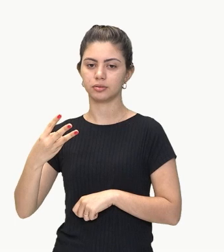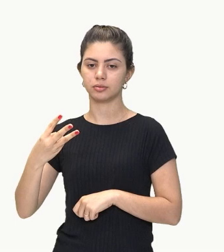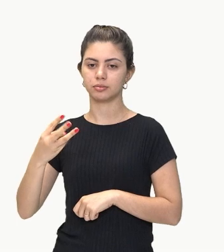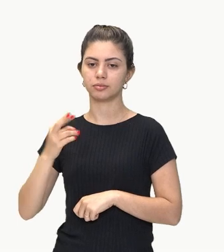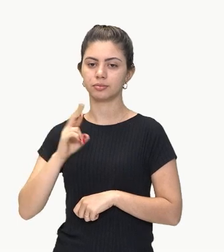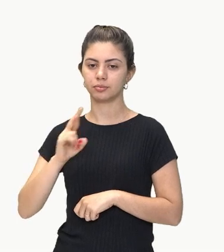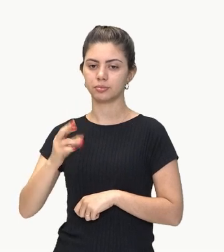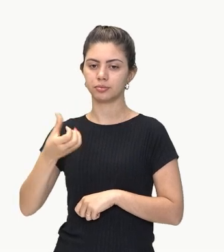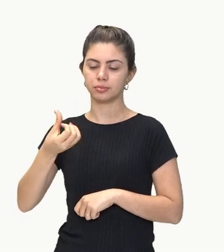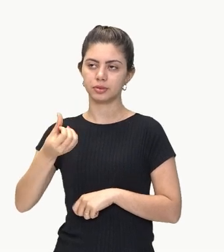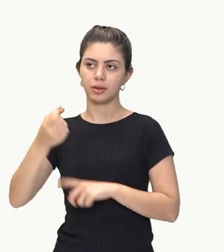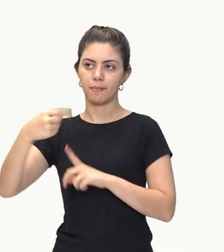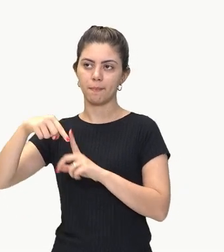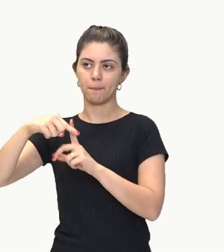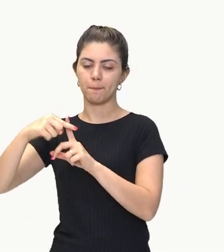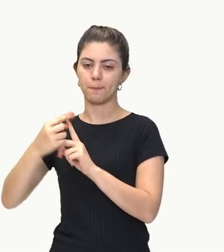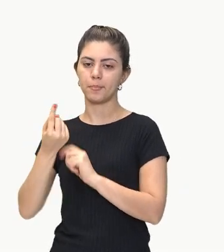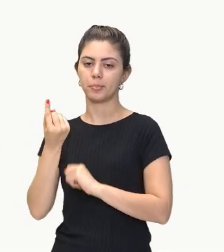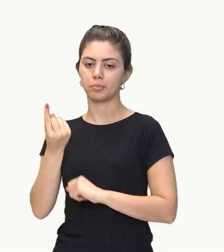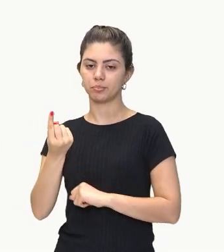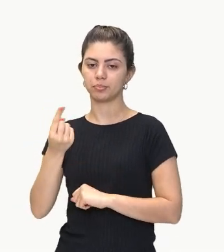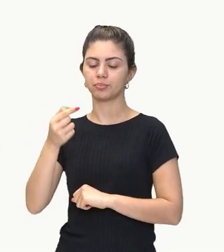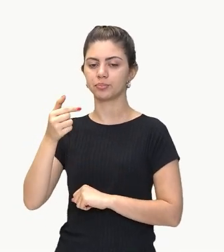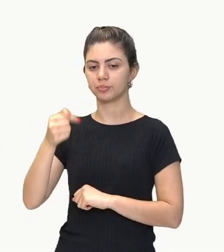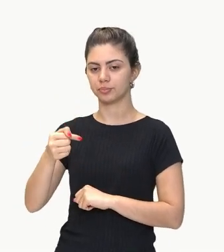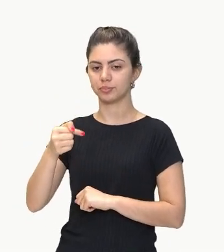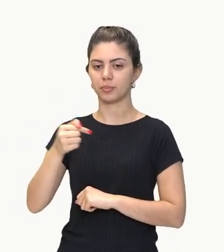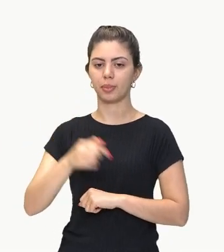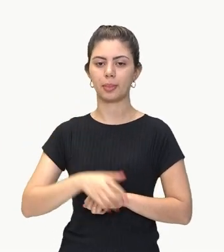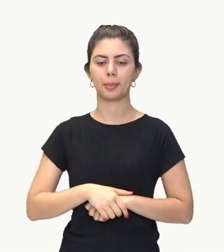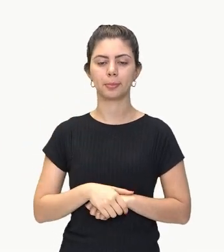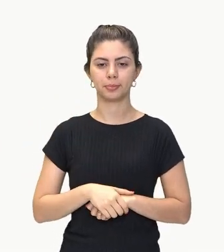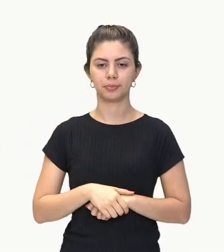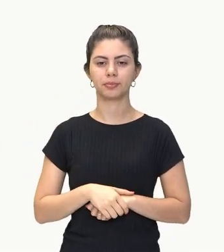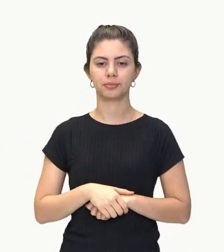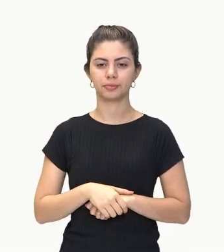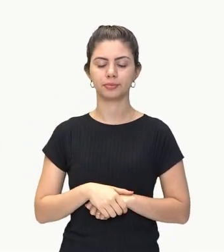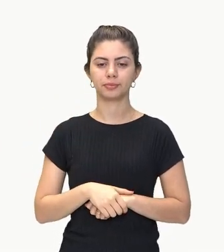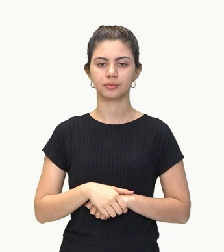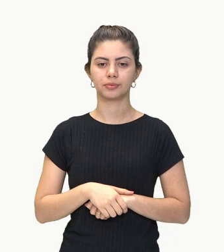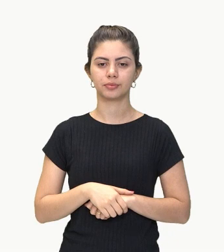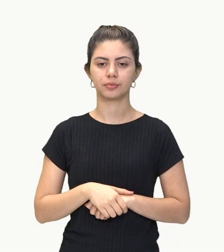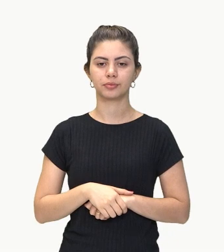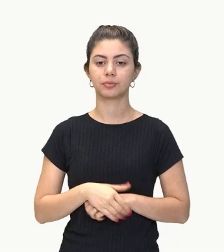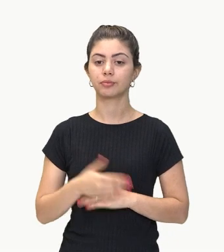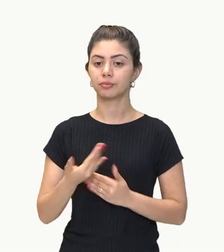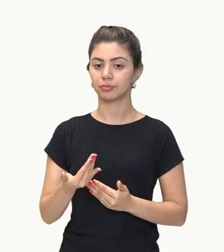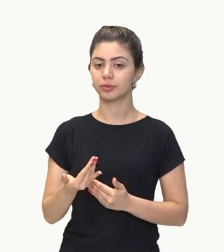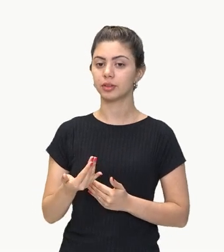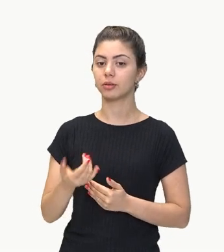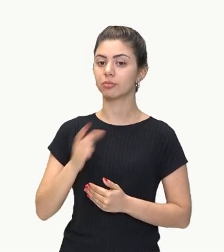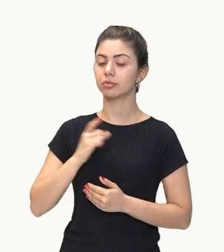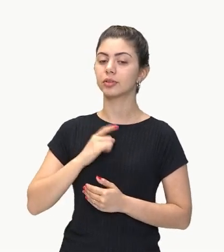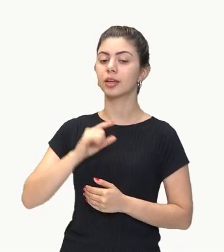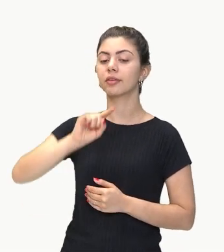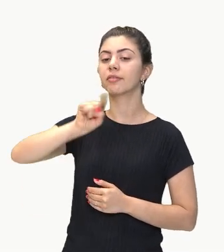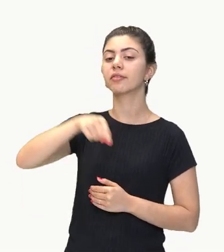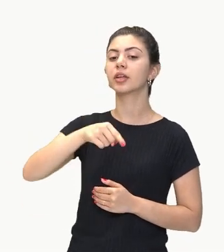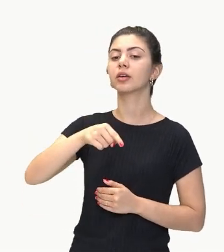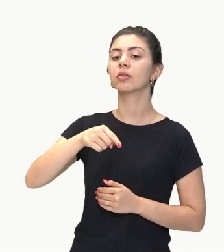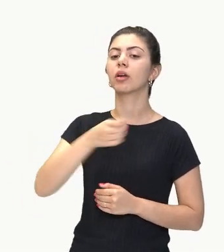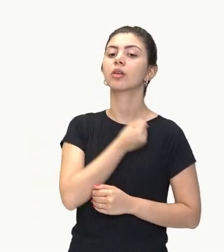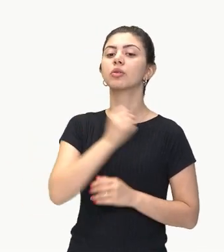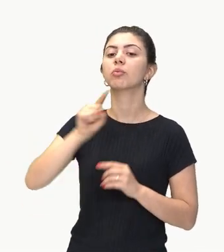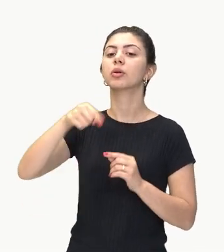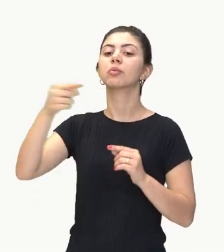3, 6. Com mais um que subiu, 7. Novamente, ó, 2 casas decimais. O meu